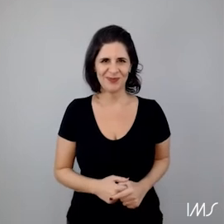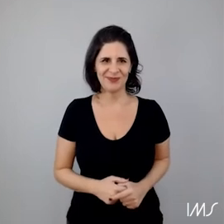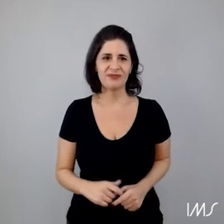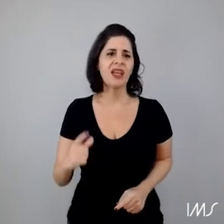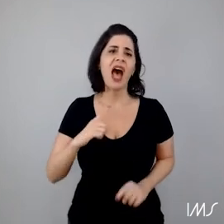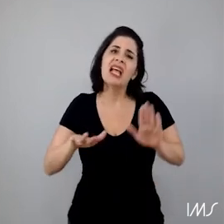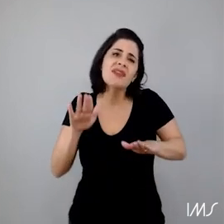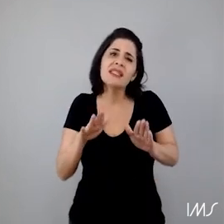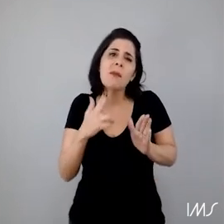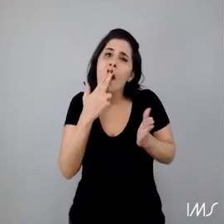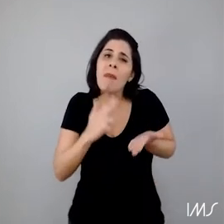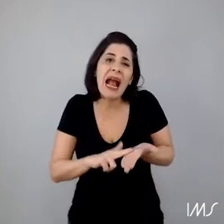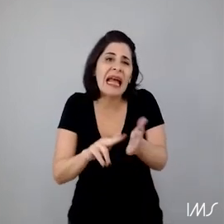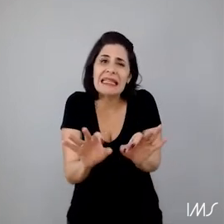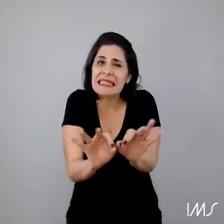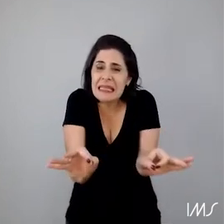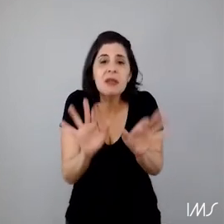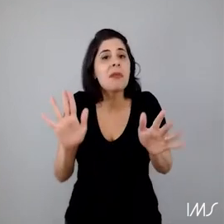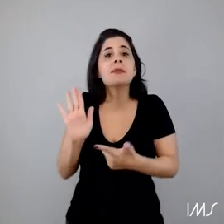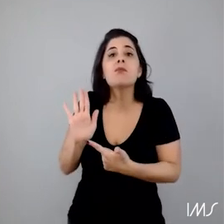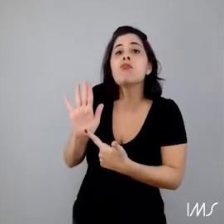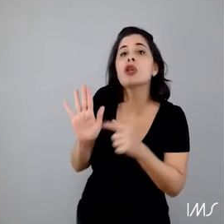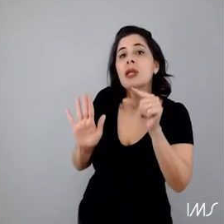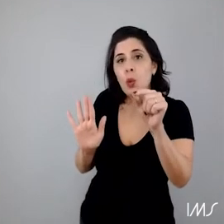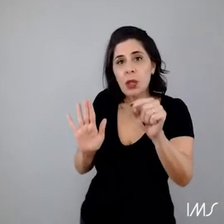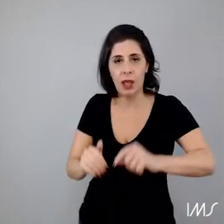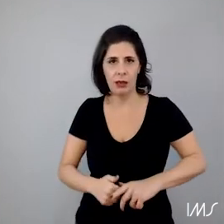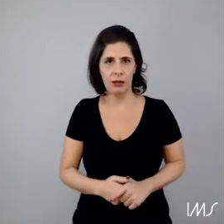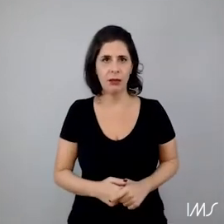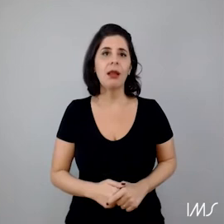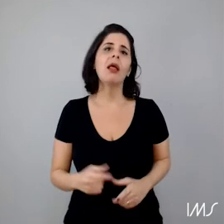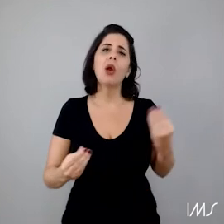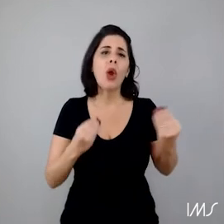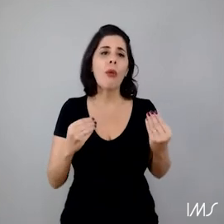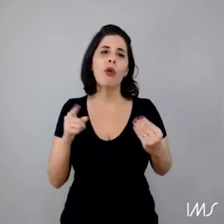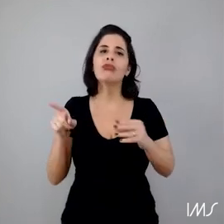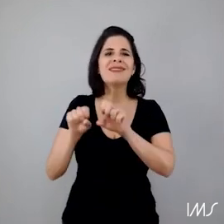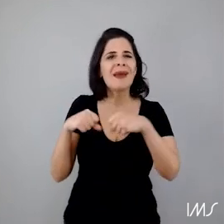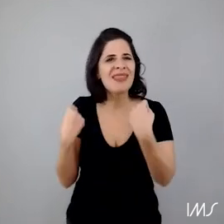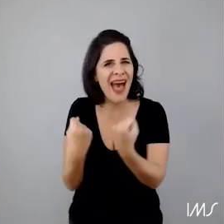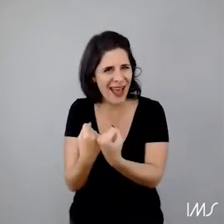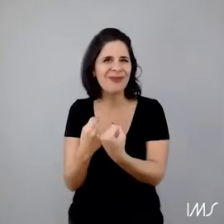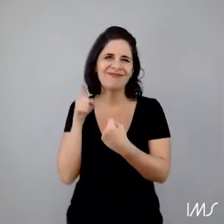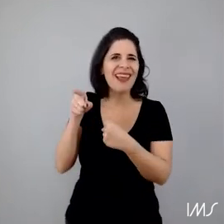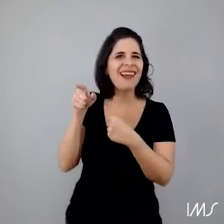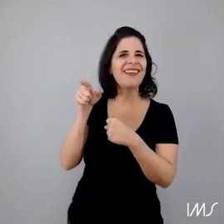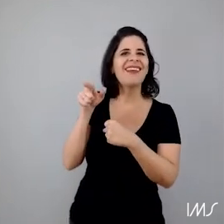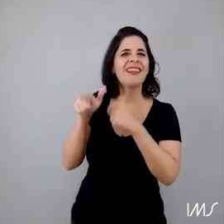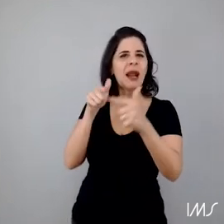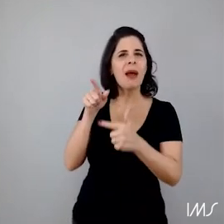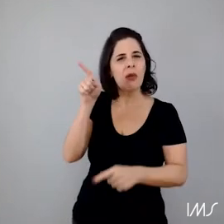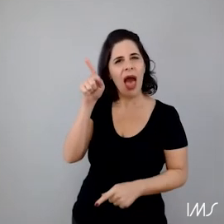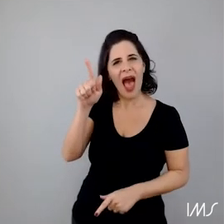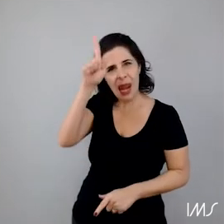esse seminário em torno, né, do trabalho dele na Alemanha, né, e revela toda uma relação pessoal e afetiva, né, com